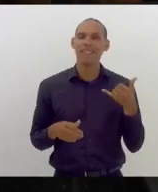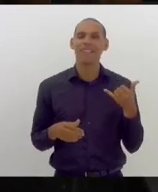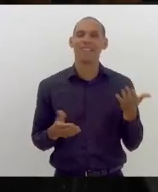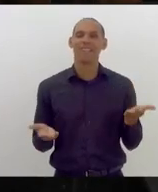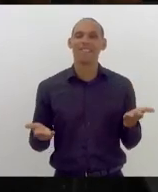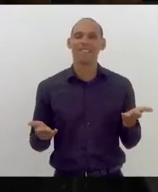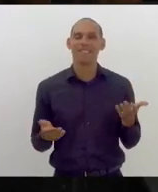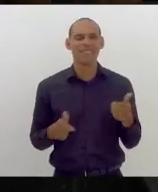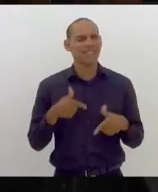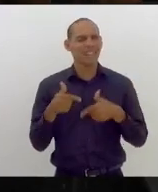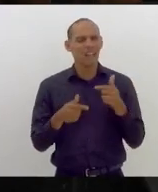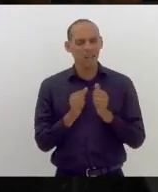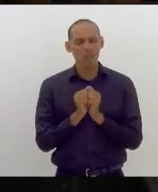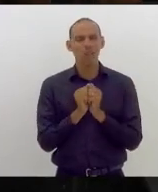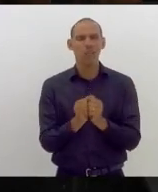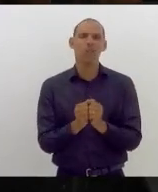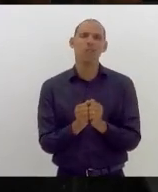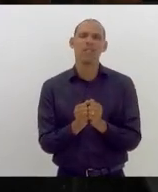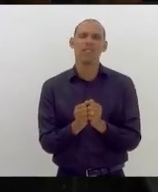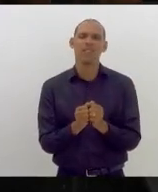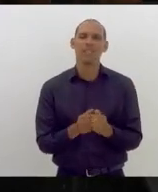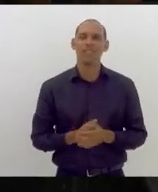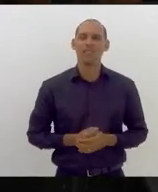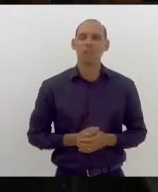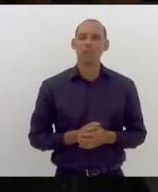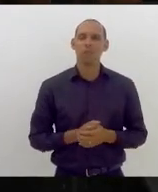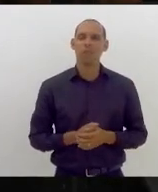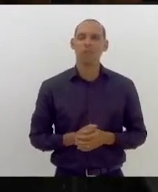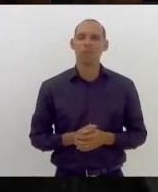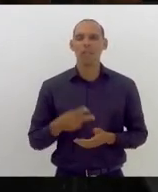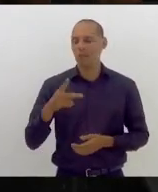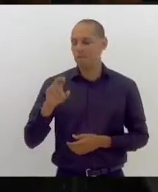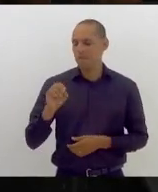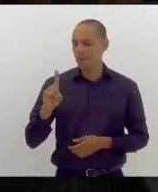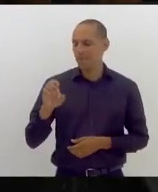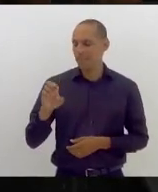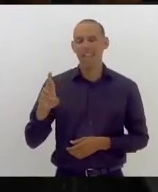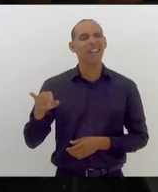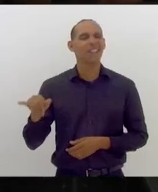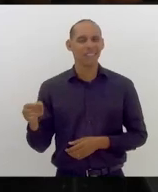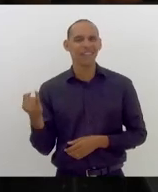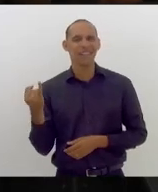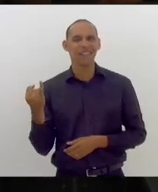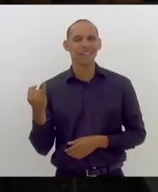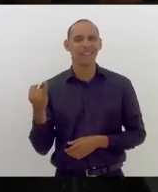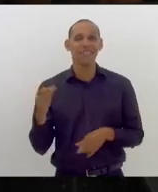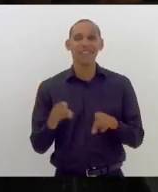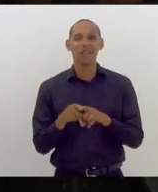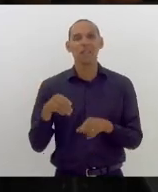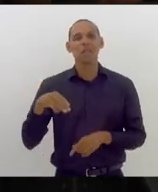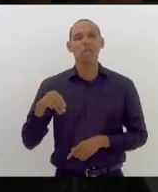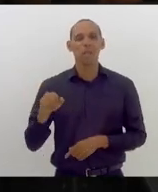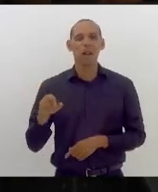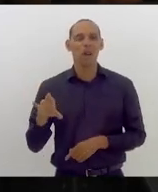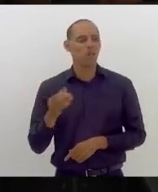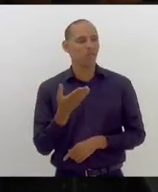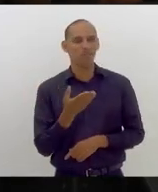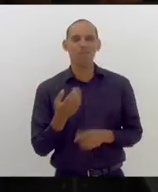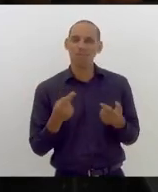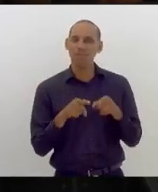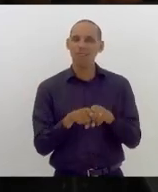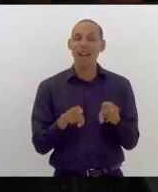trabalho conjunto com o Proderj lá, com a parceria do Mauro, mas com a